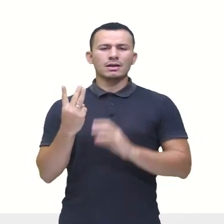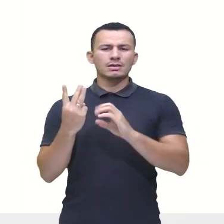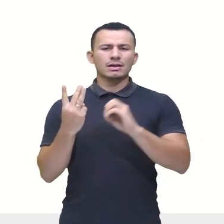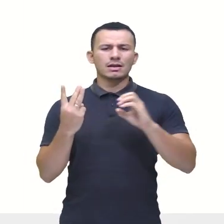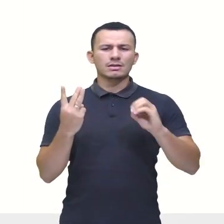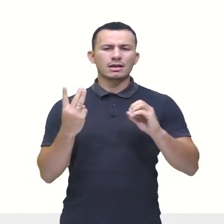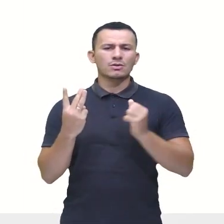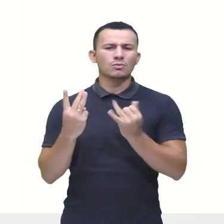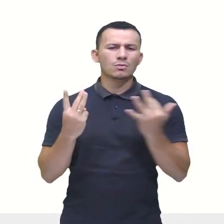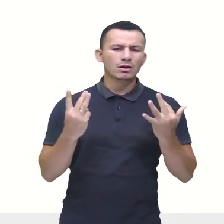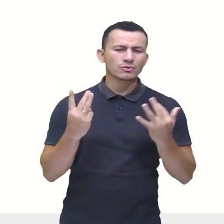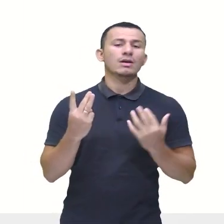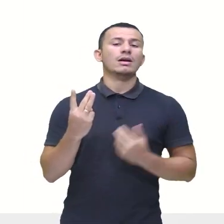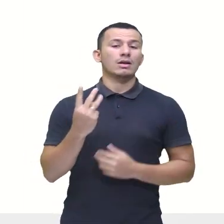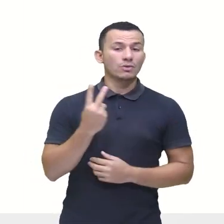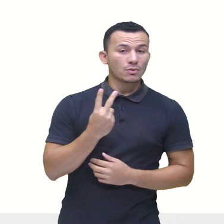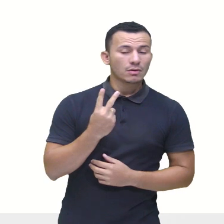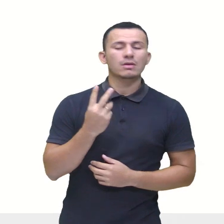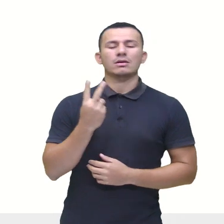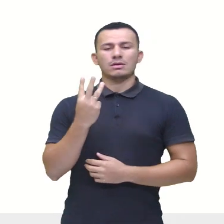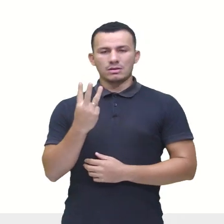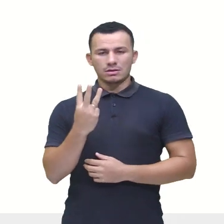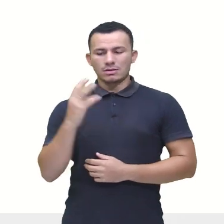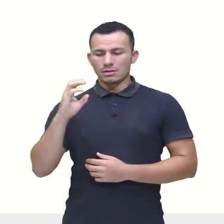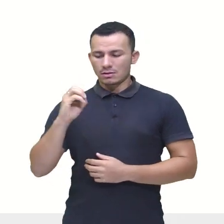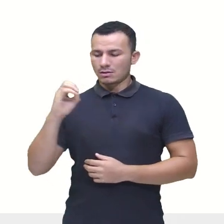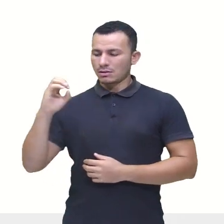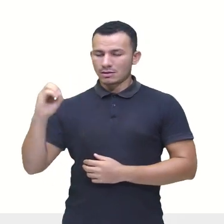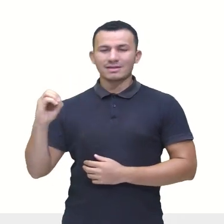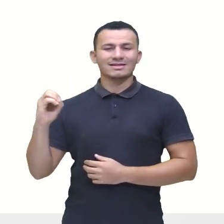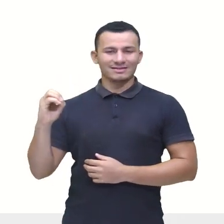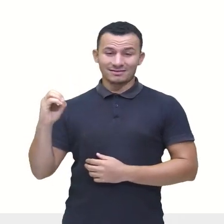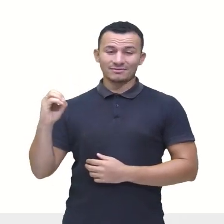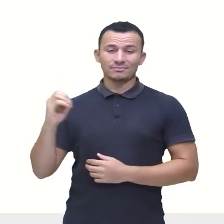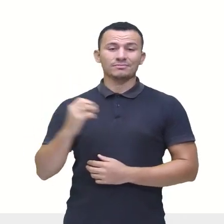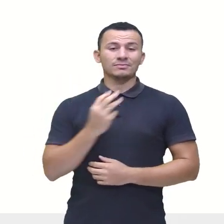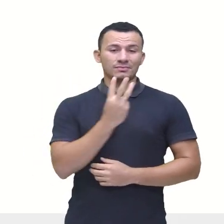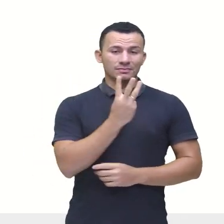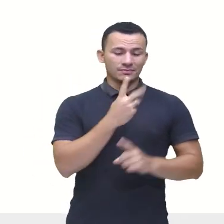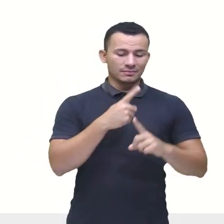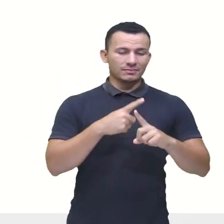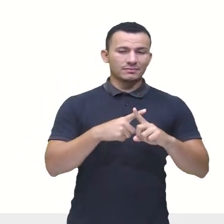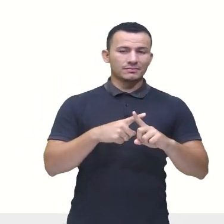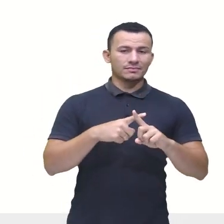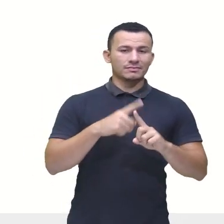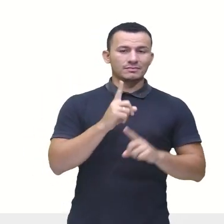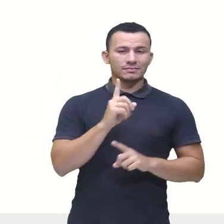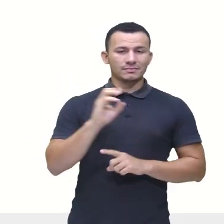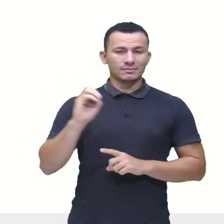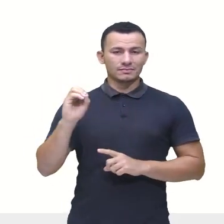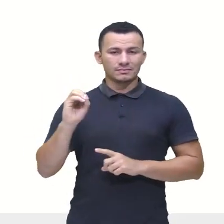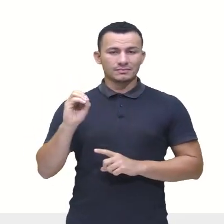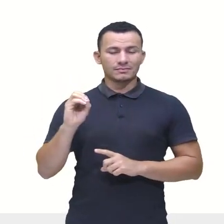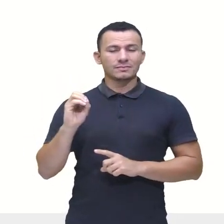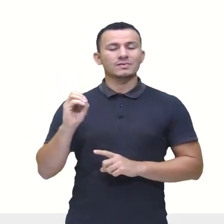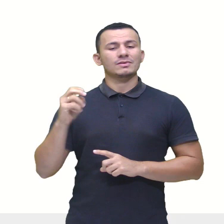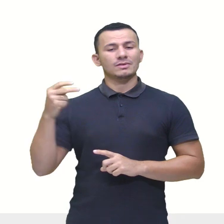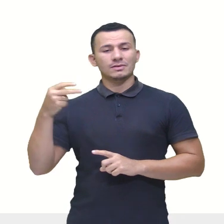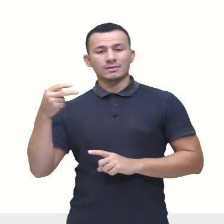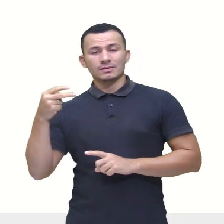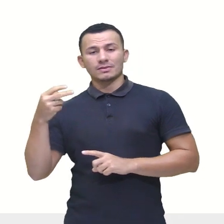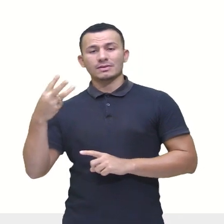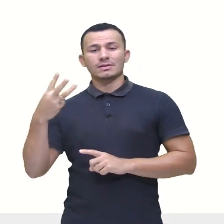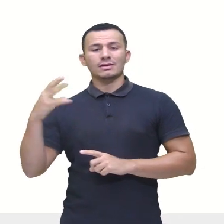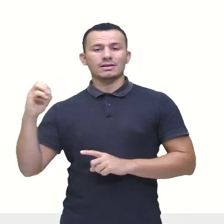Os 2 zeros, ok? Então, quanto é que vai dar 3 vezes 100? Vai dar 300, tudo bem?